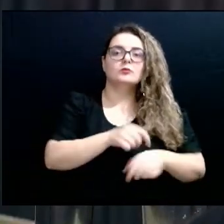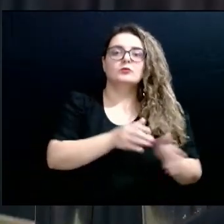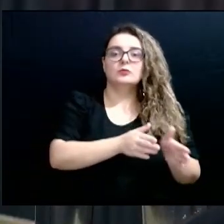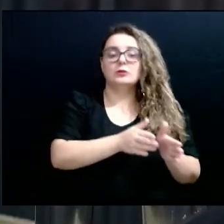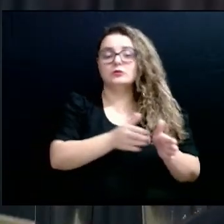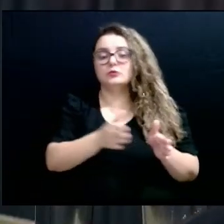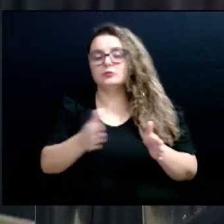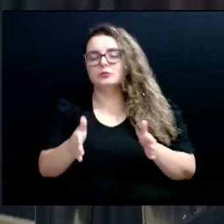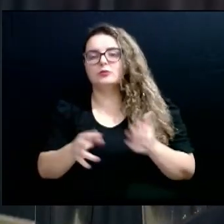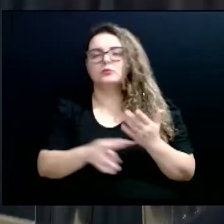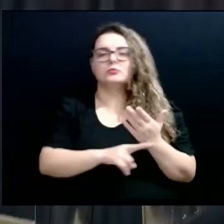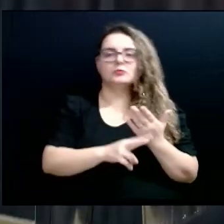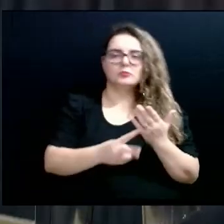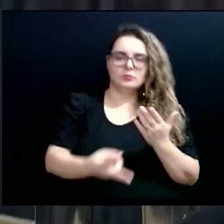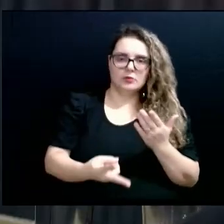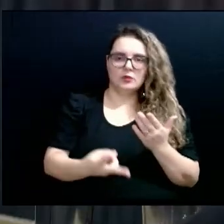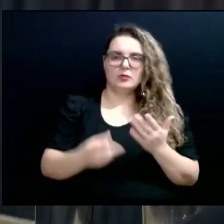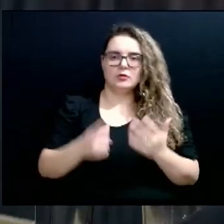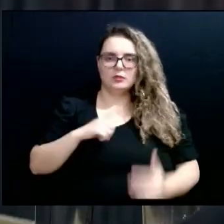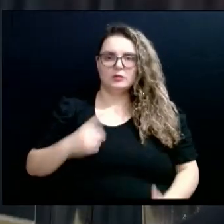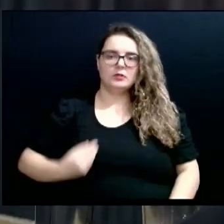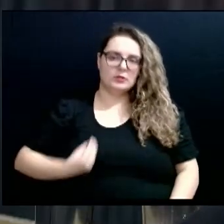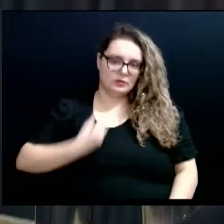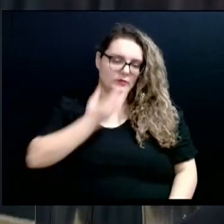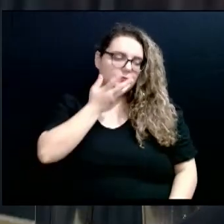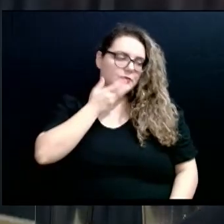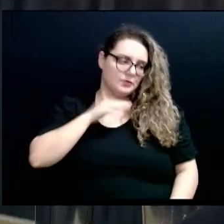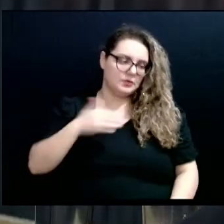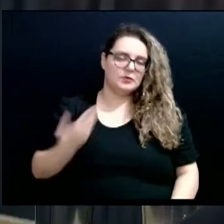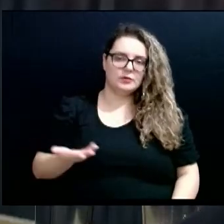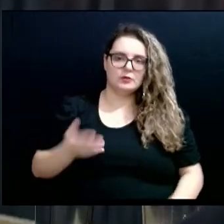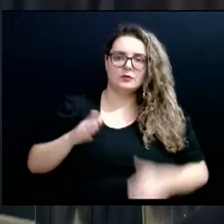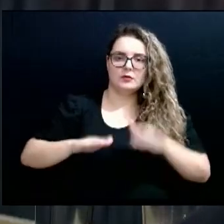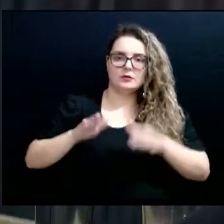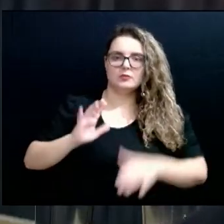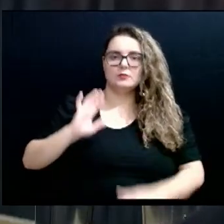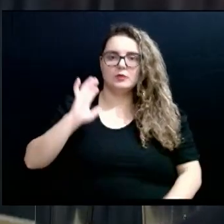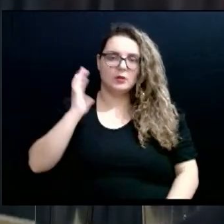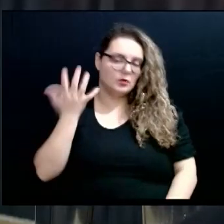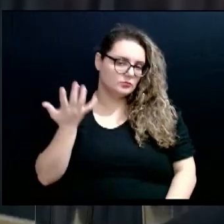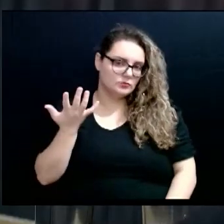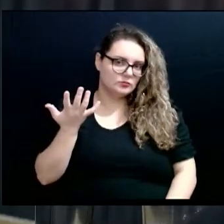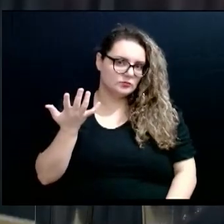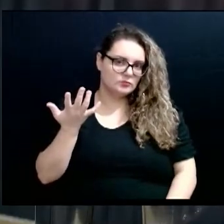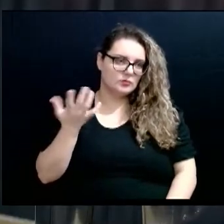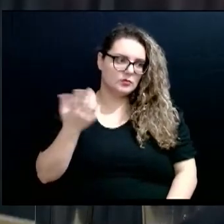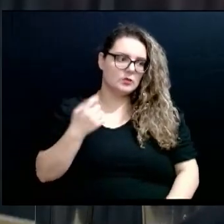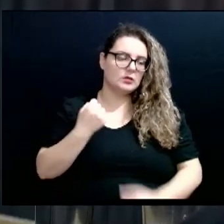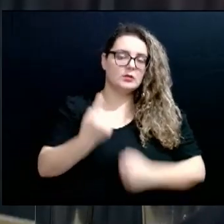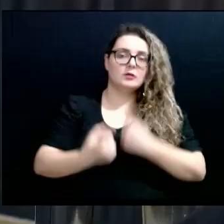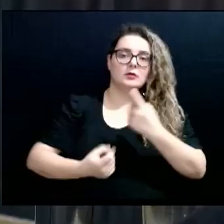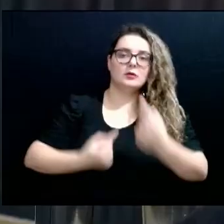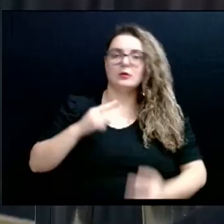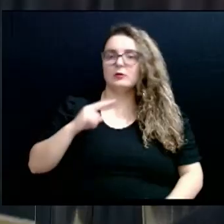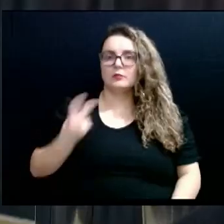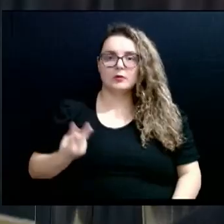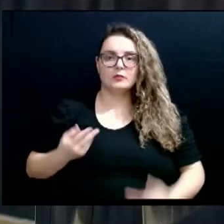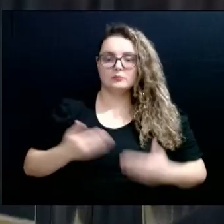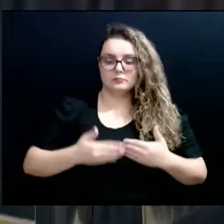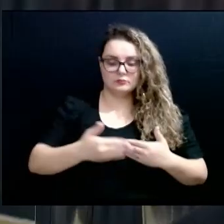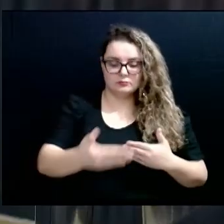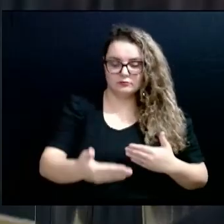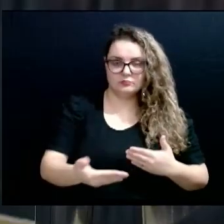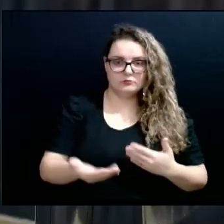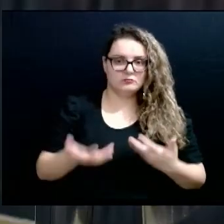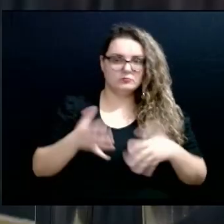impacto que isso tem na vida da criança. Então, se de repente isso aconteceu e aí em algumas vezes seguintes ela não quis entrar no elevador,